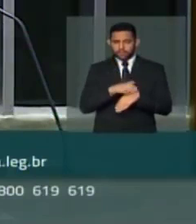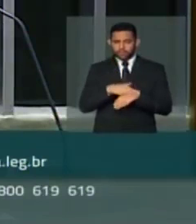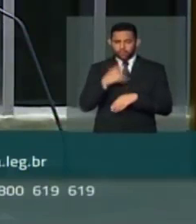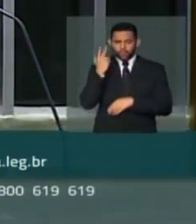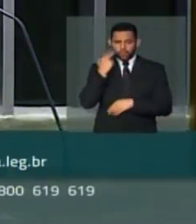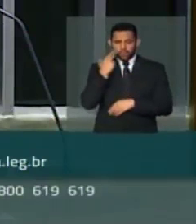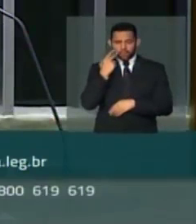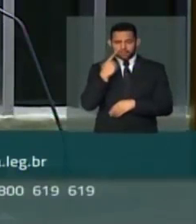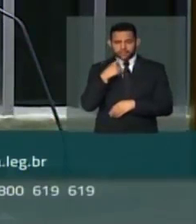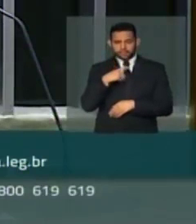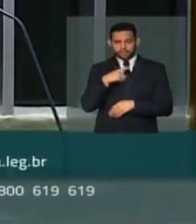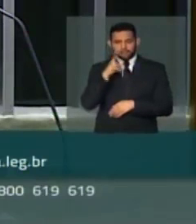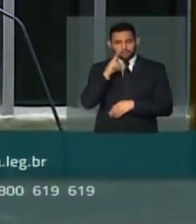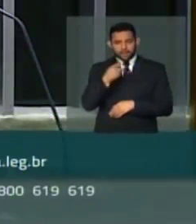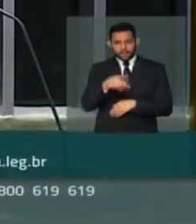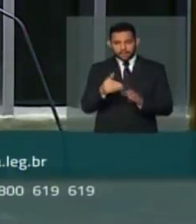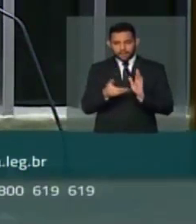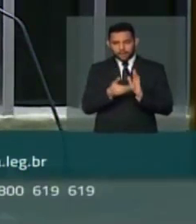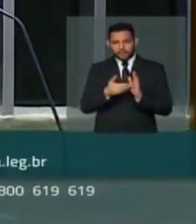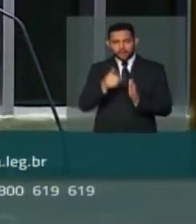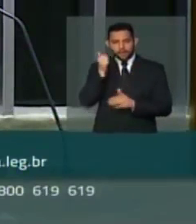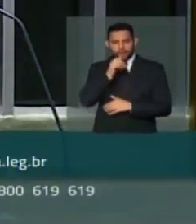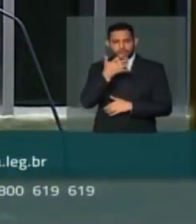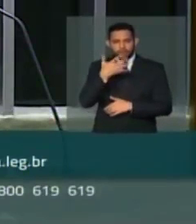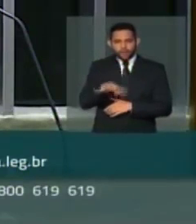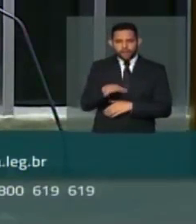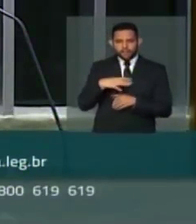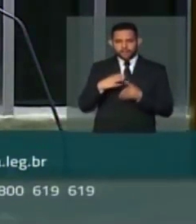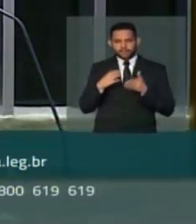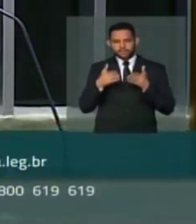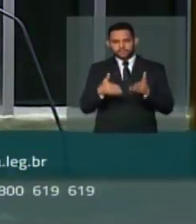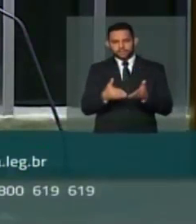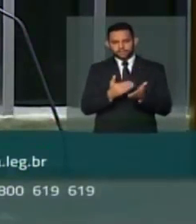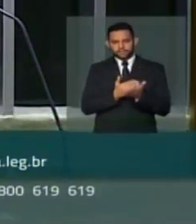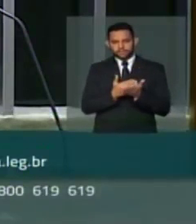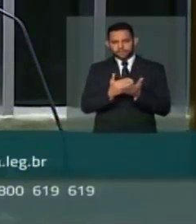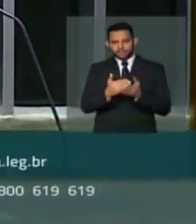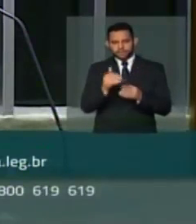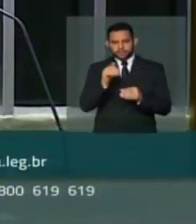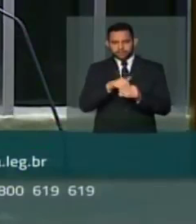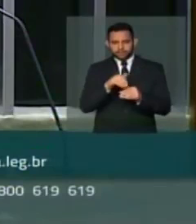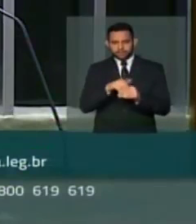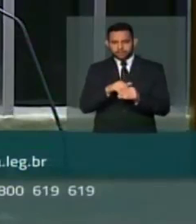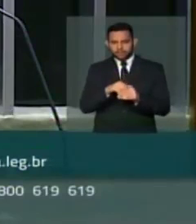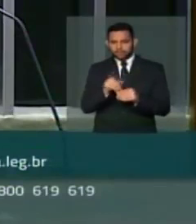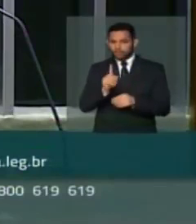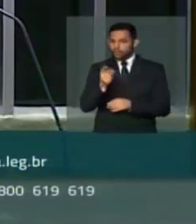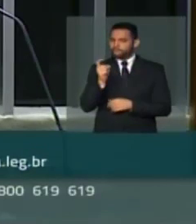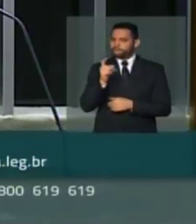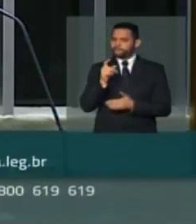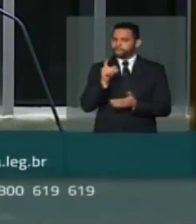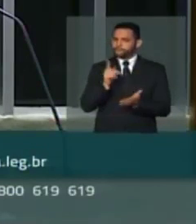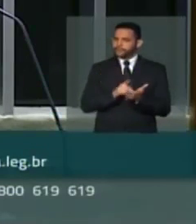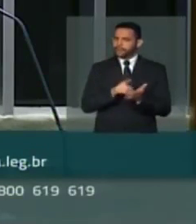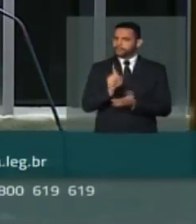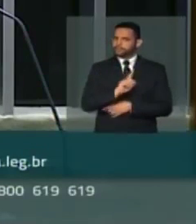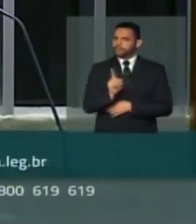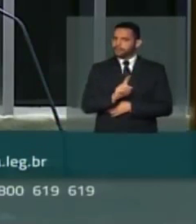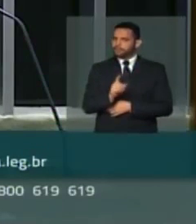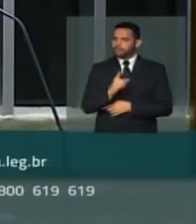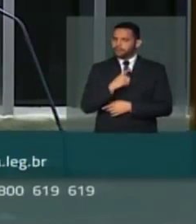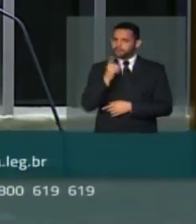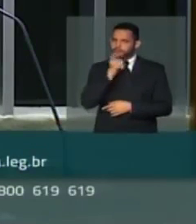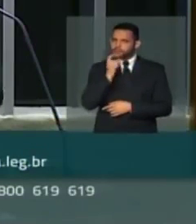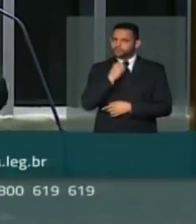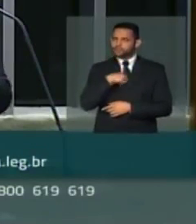ouvir aqui na casa, deputado Isossi, as mulheres não querem participar do processo eleitoral. Não é verdade. As mulheres, quando